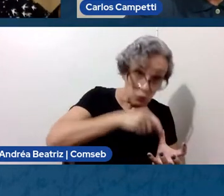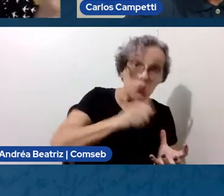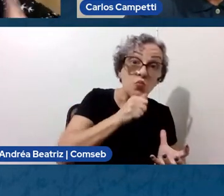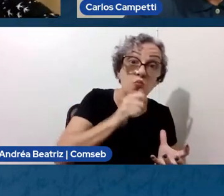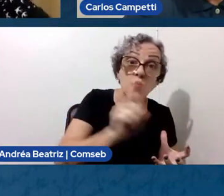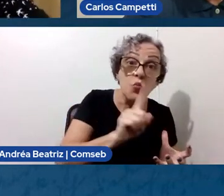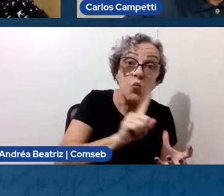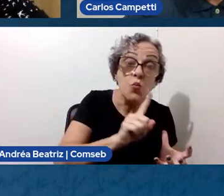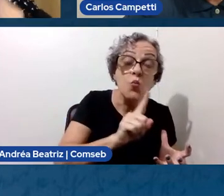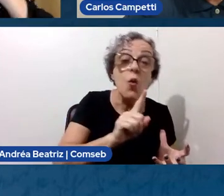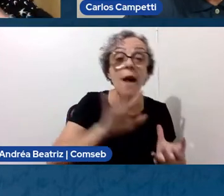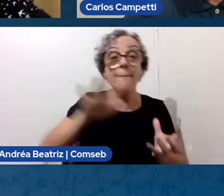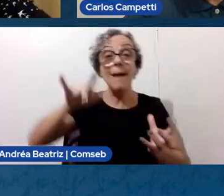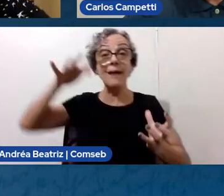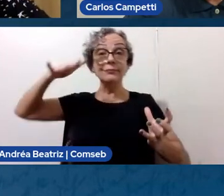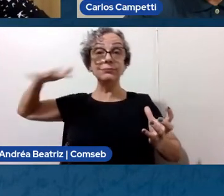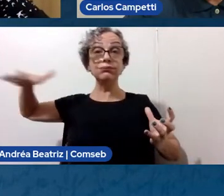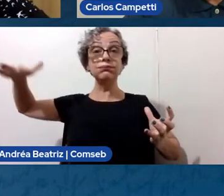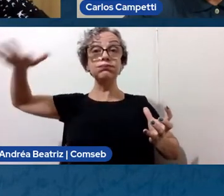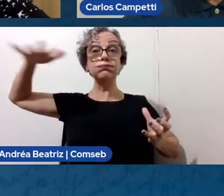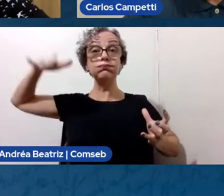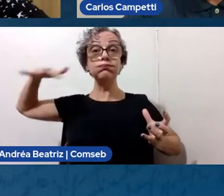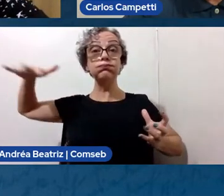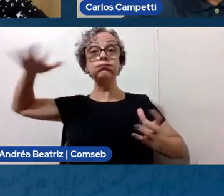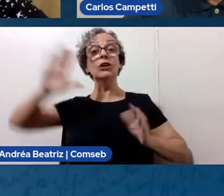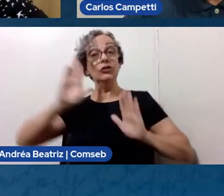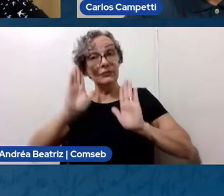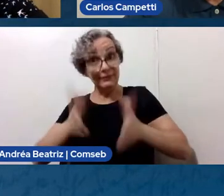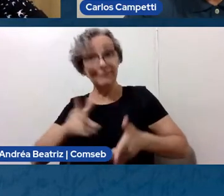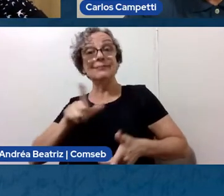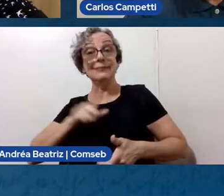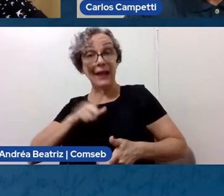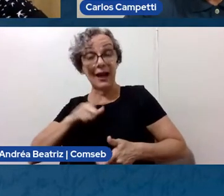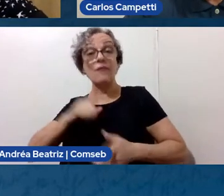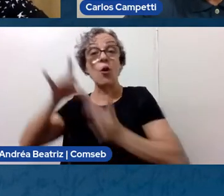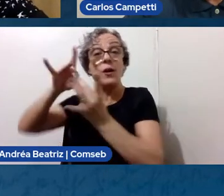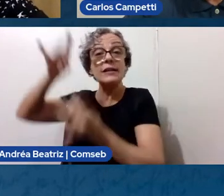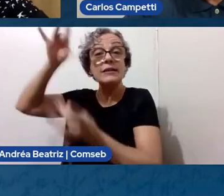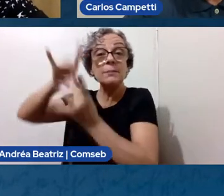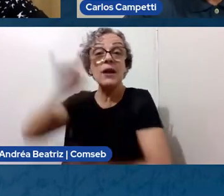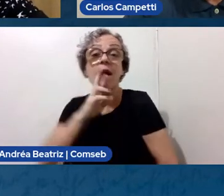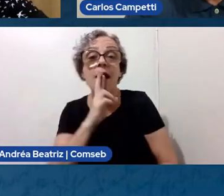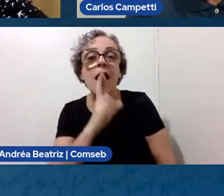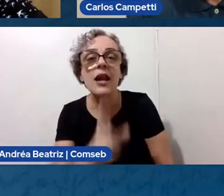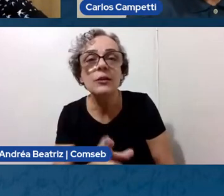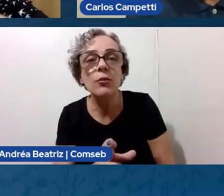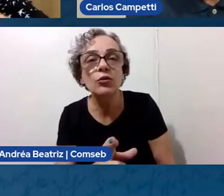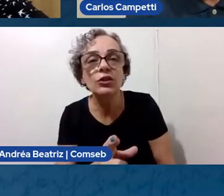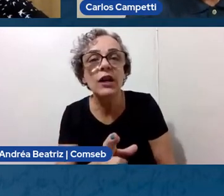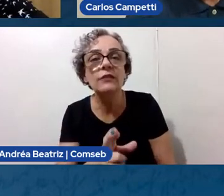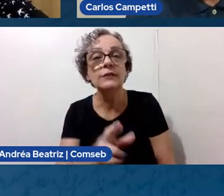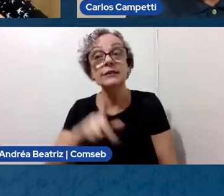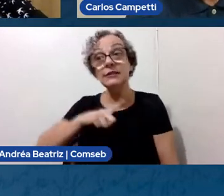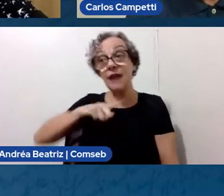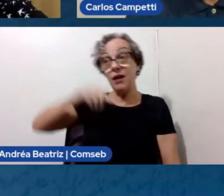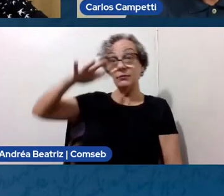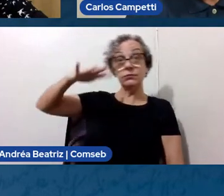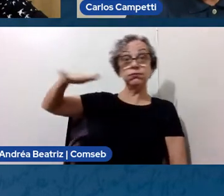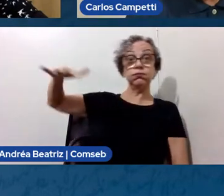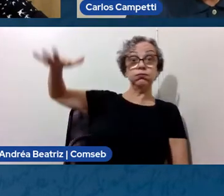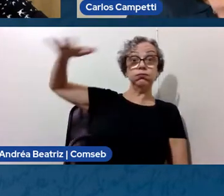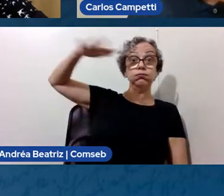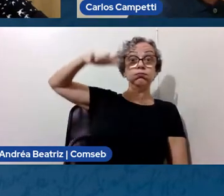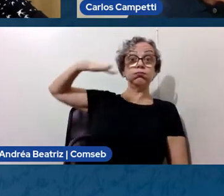aí nesse espaço imenso. Os espíritos responderam da seguinte maneira: achavam-se, por assim dizer, em estado fluídico no